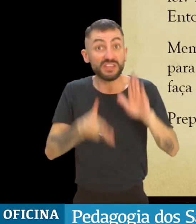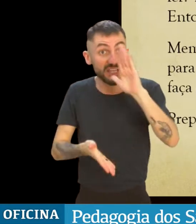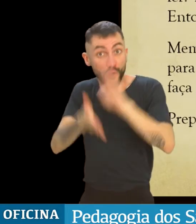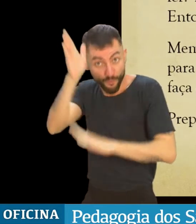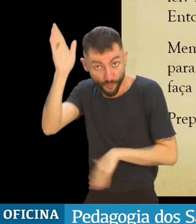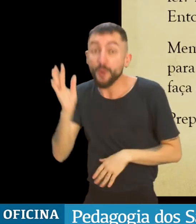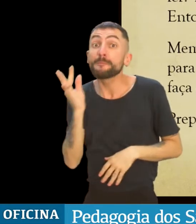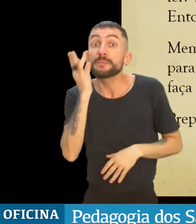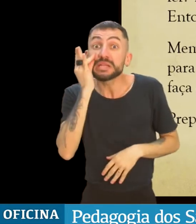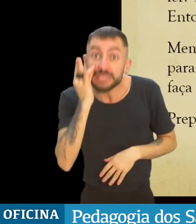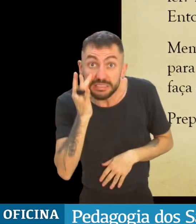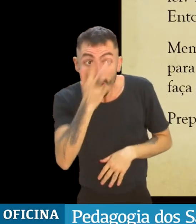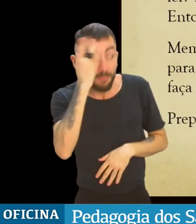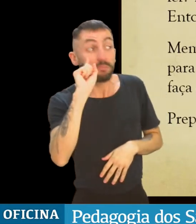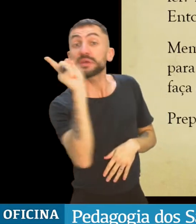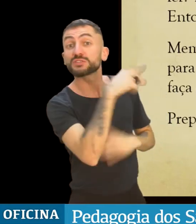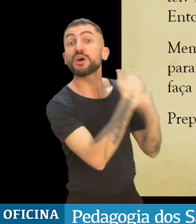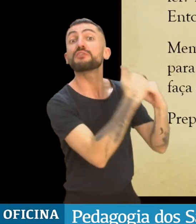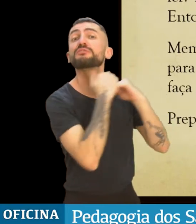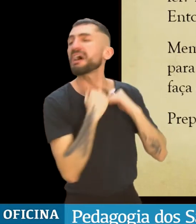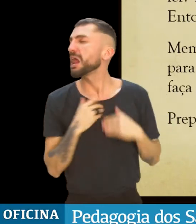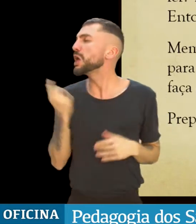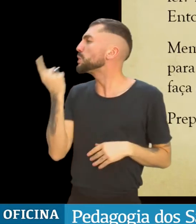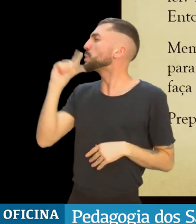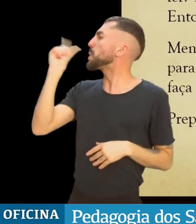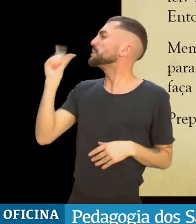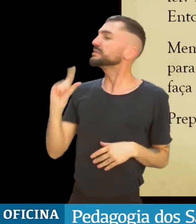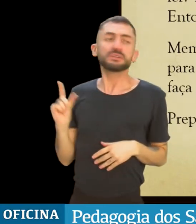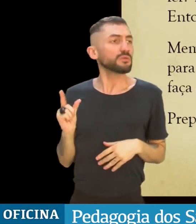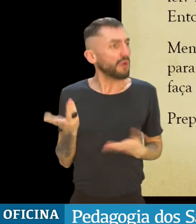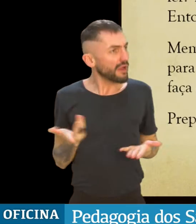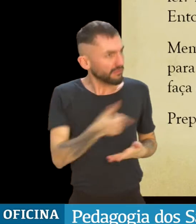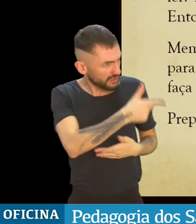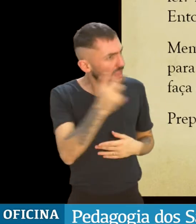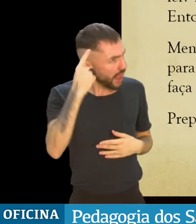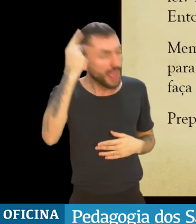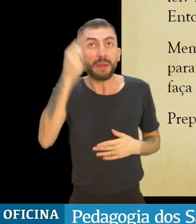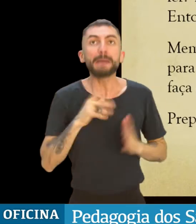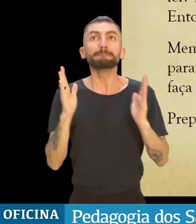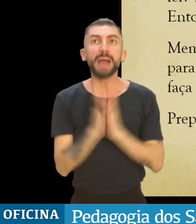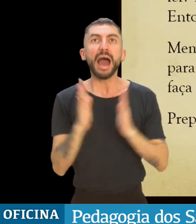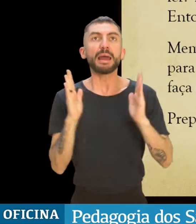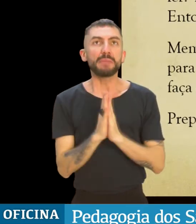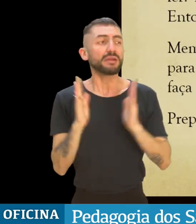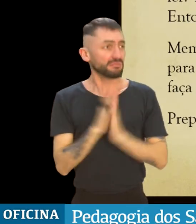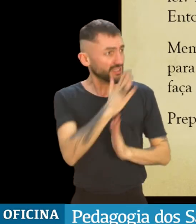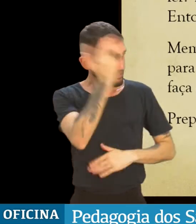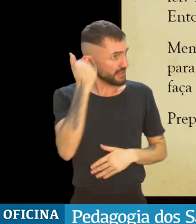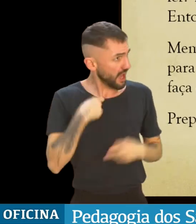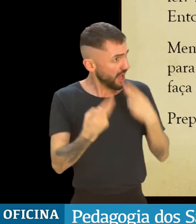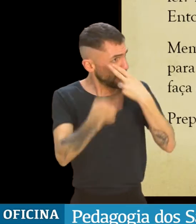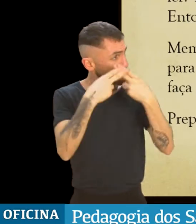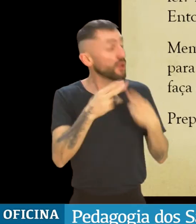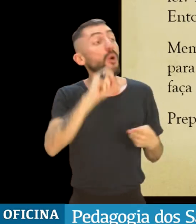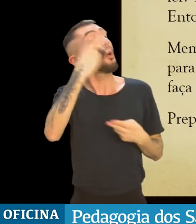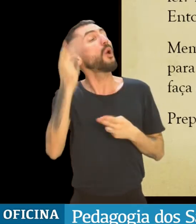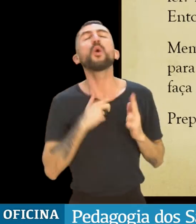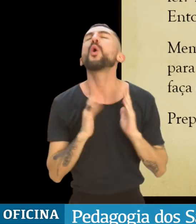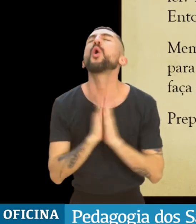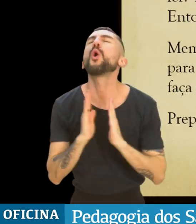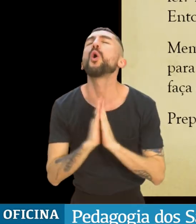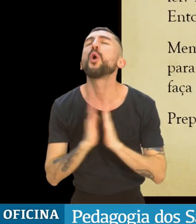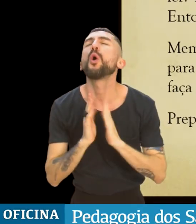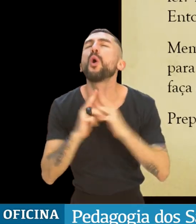não consigo. Eu falo, você sabe cantar parabéns para você? Você sabe rezar? Então, se você decorou, se